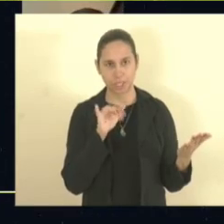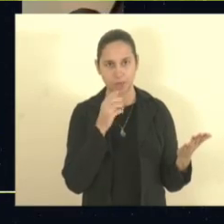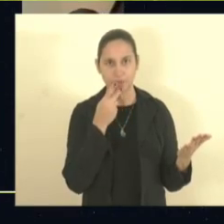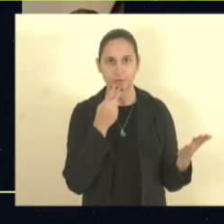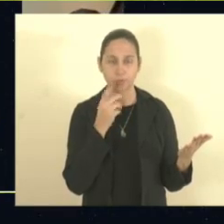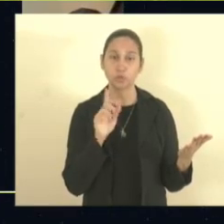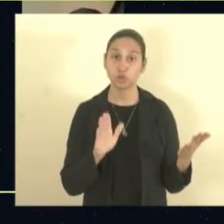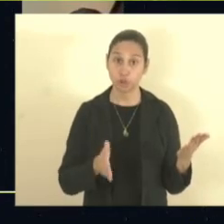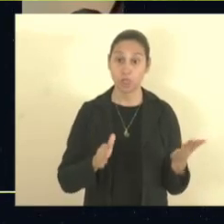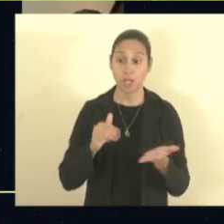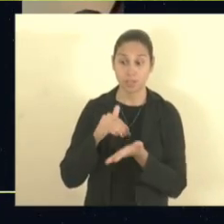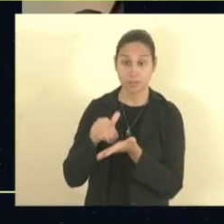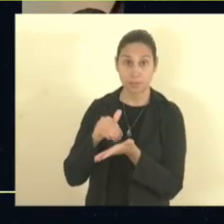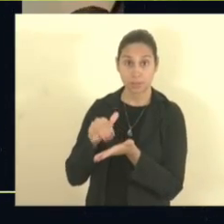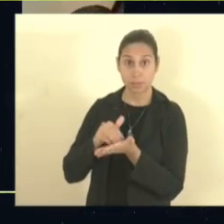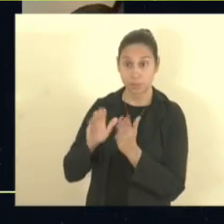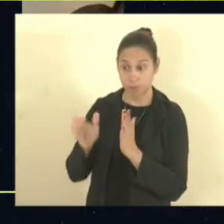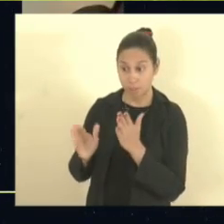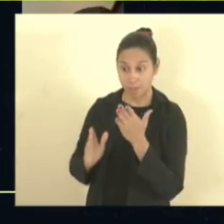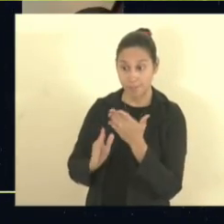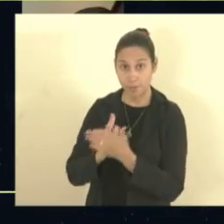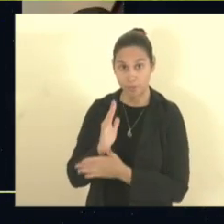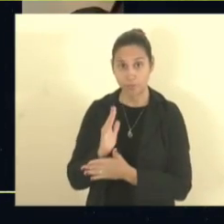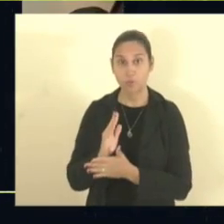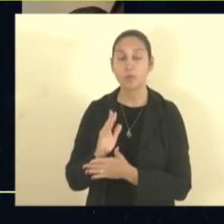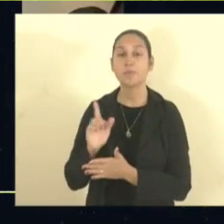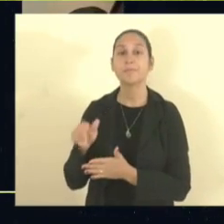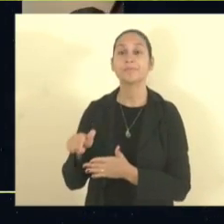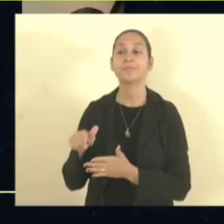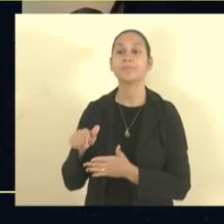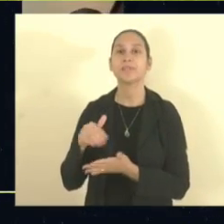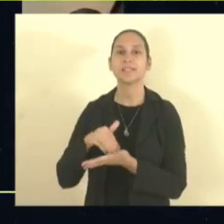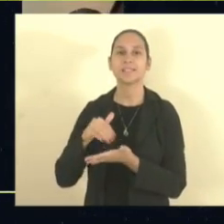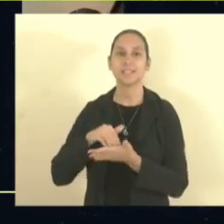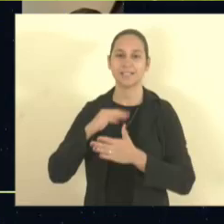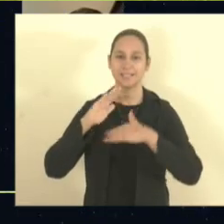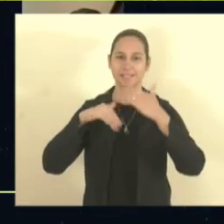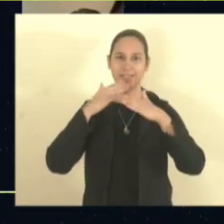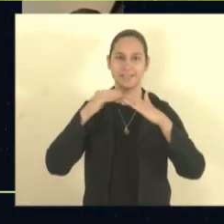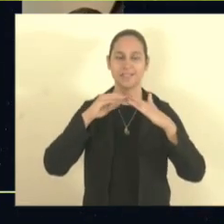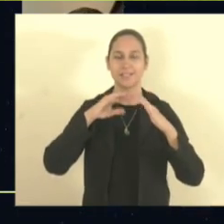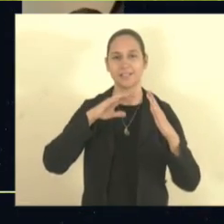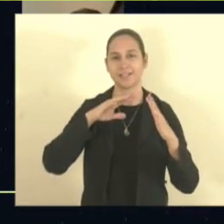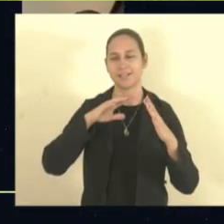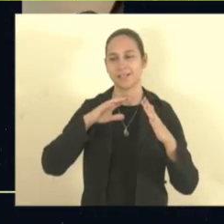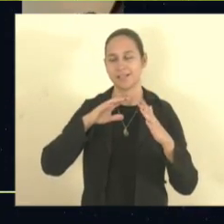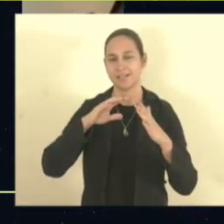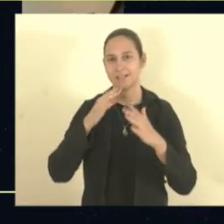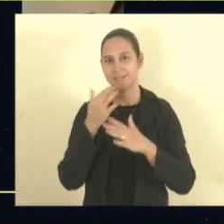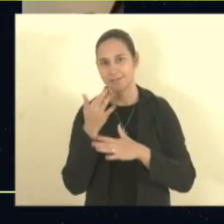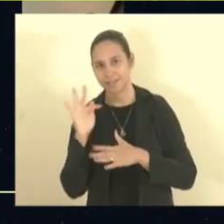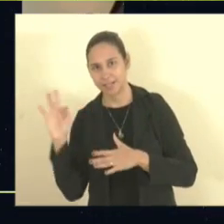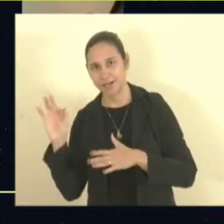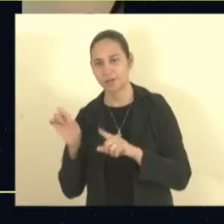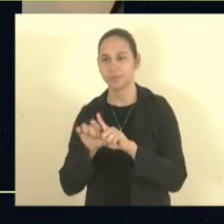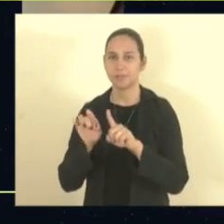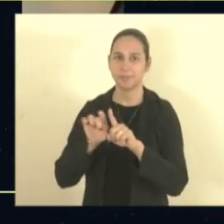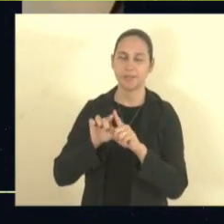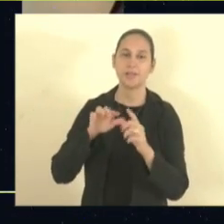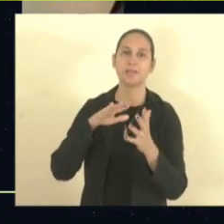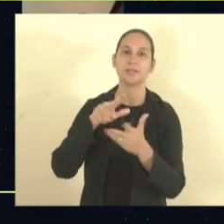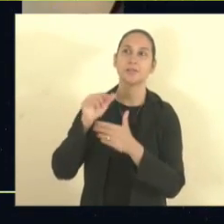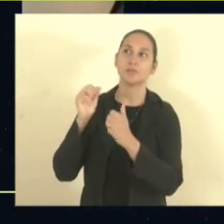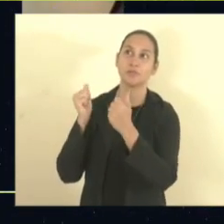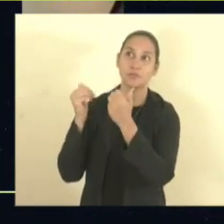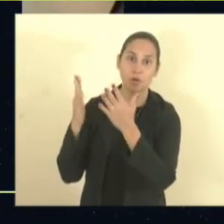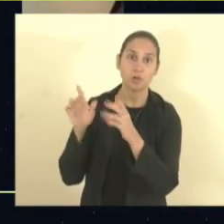de Assuntos Econômicos Internacionais e Desenvolvimento do Governo Federal, foi aprovado em todos